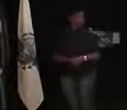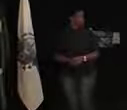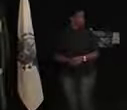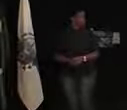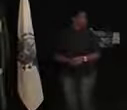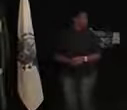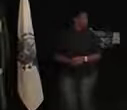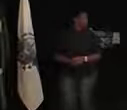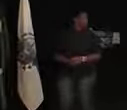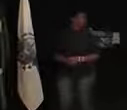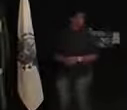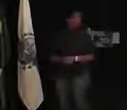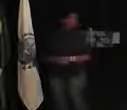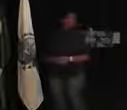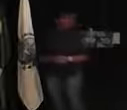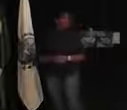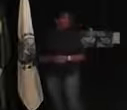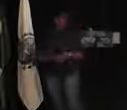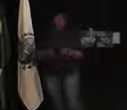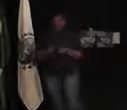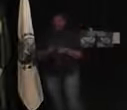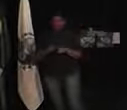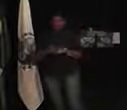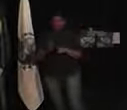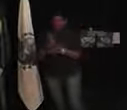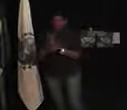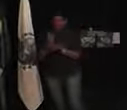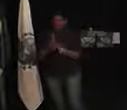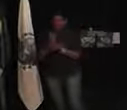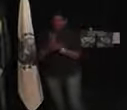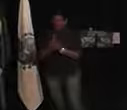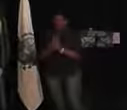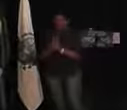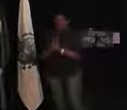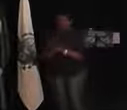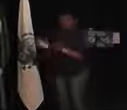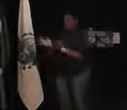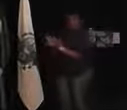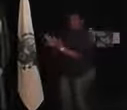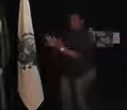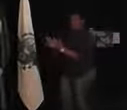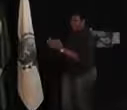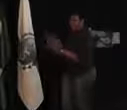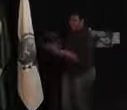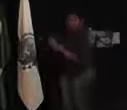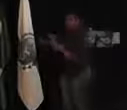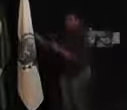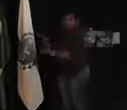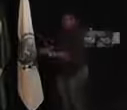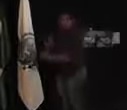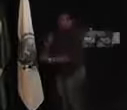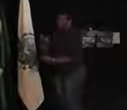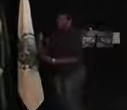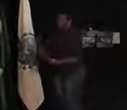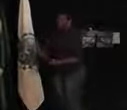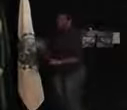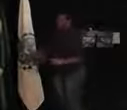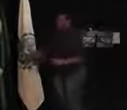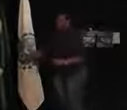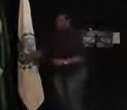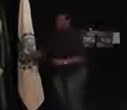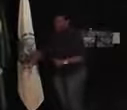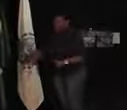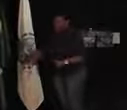A impulsividade pode levá-la a falhas na habilidade de interagir socialmente. Então, são aquelas crianças que acabam